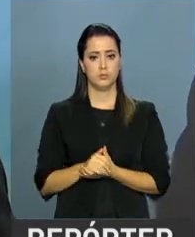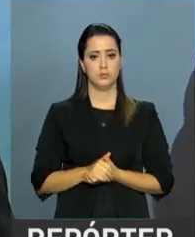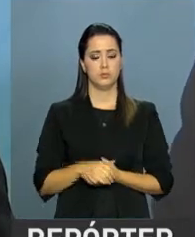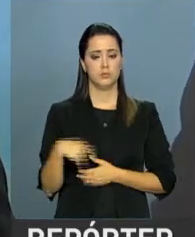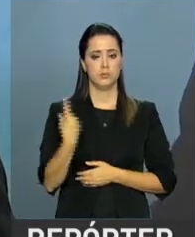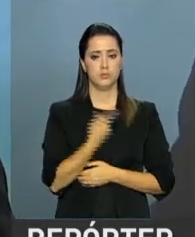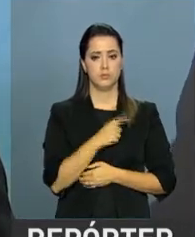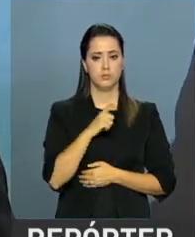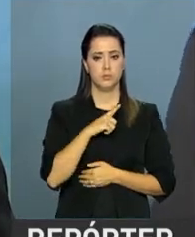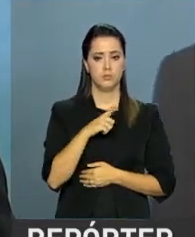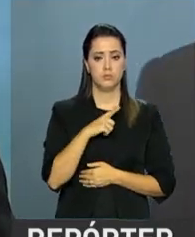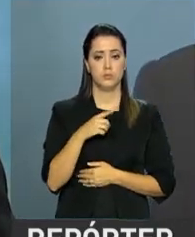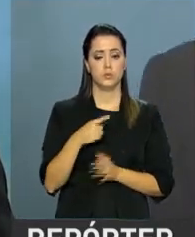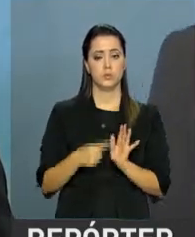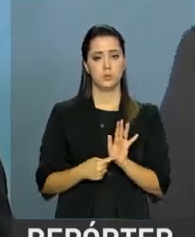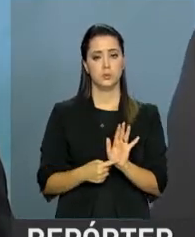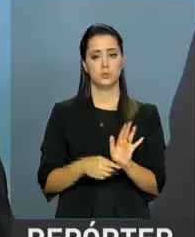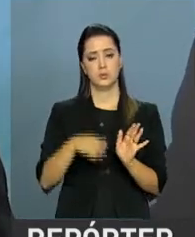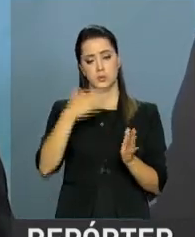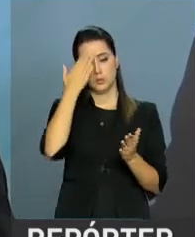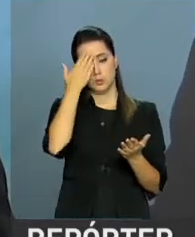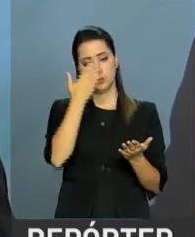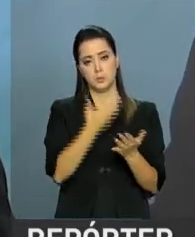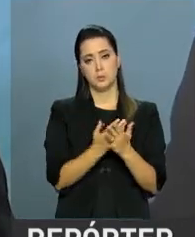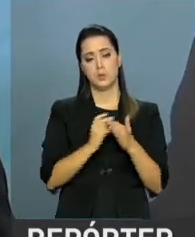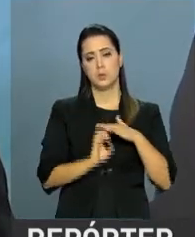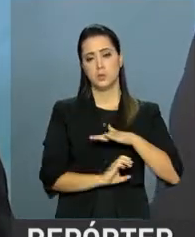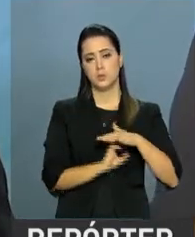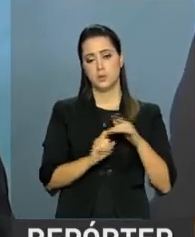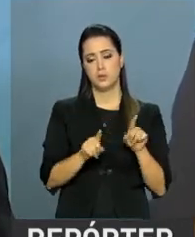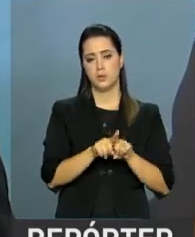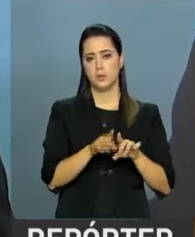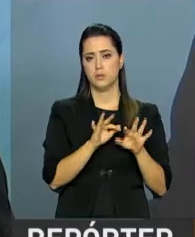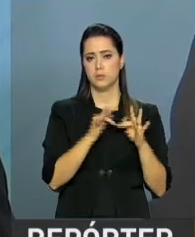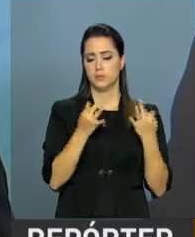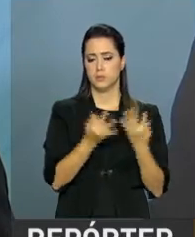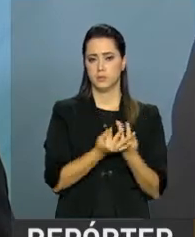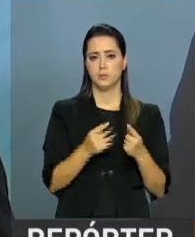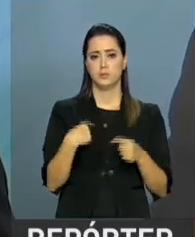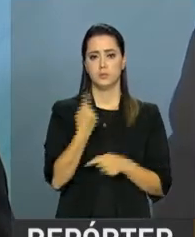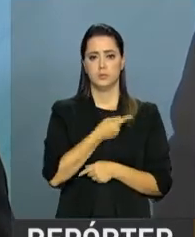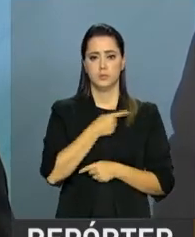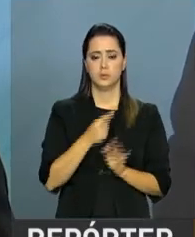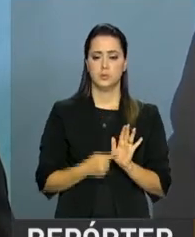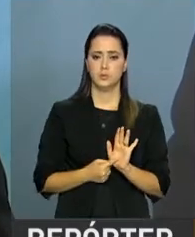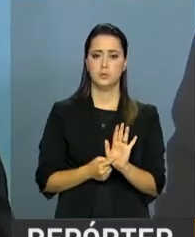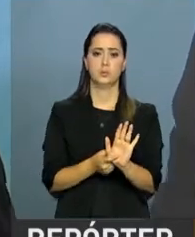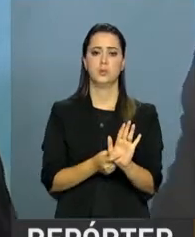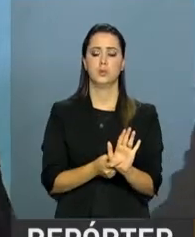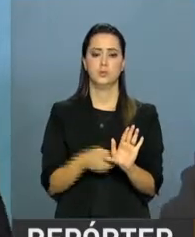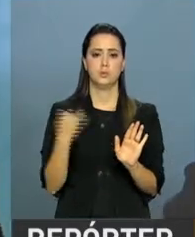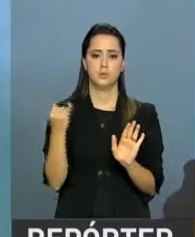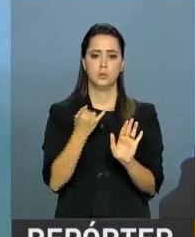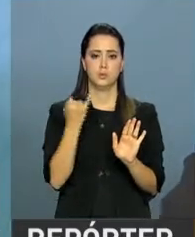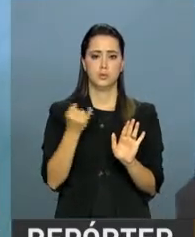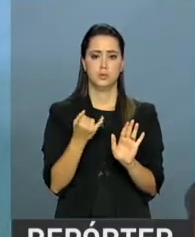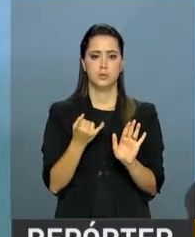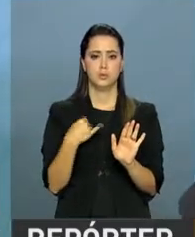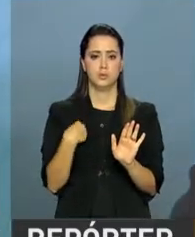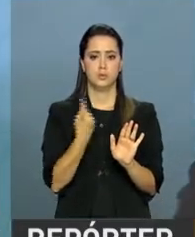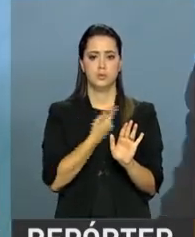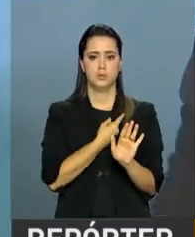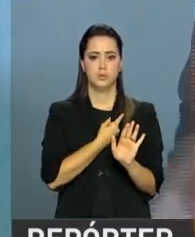demonstração da confiança de empresários e famílias e também é um indicador importante de que não estamos